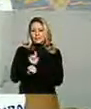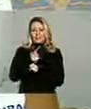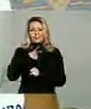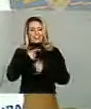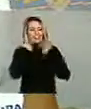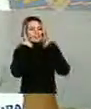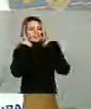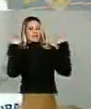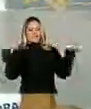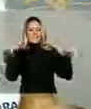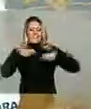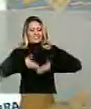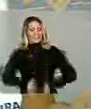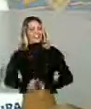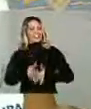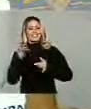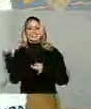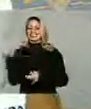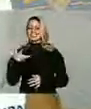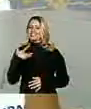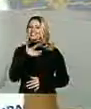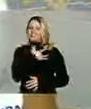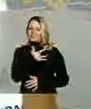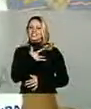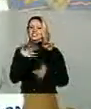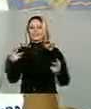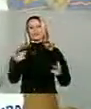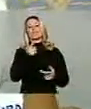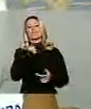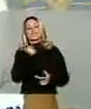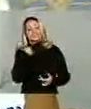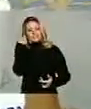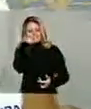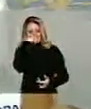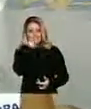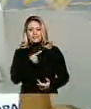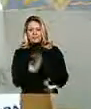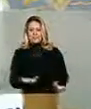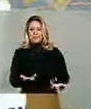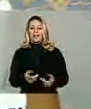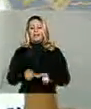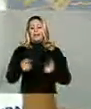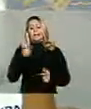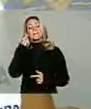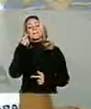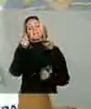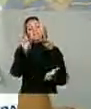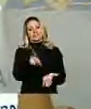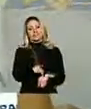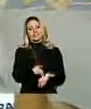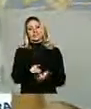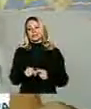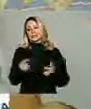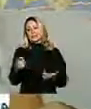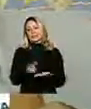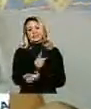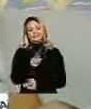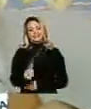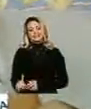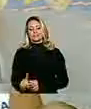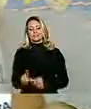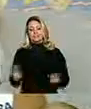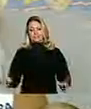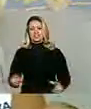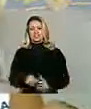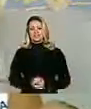seja normal, daquele jeito que a gente quer, né? Mas eu achava que ia ser assim, mas não foi.